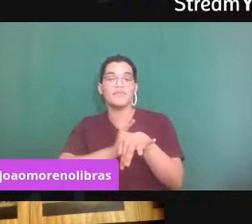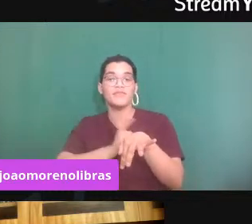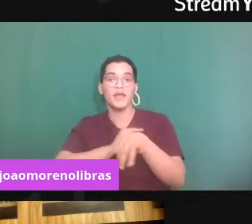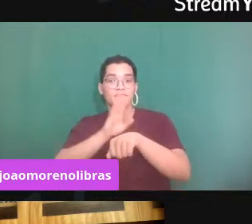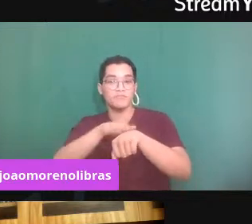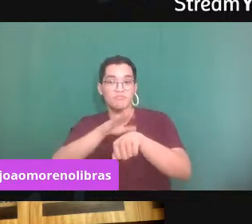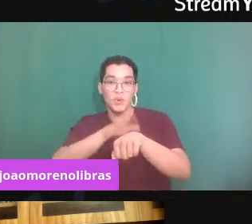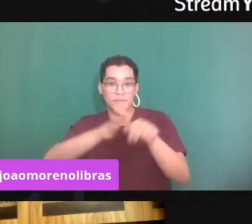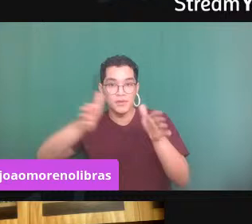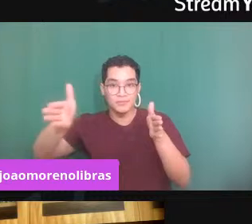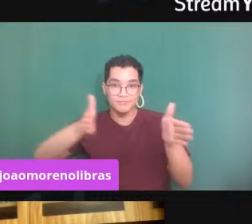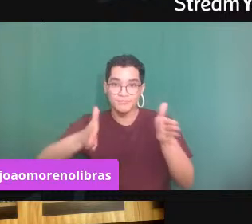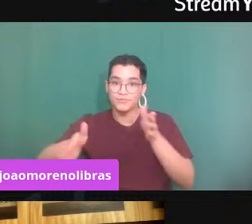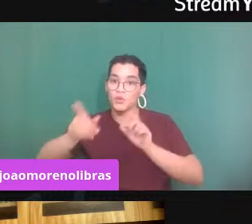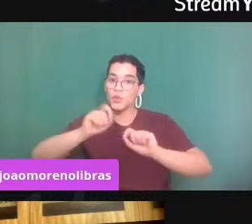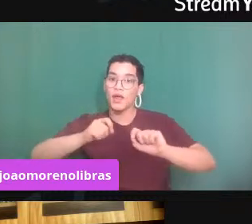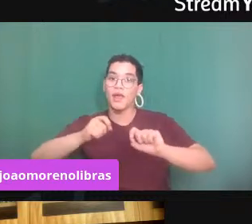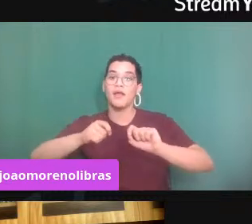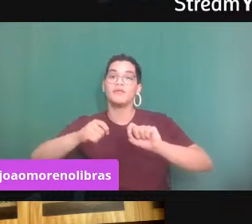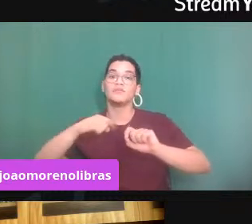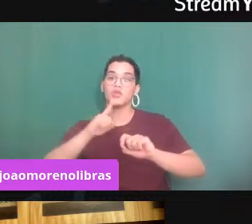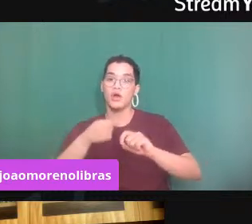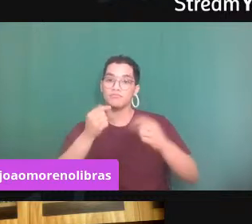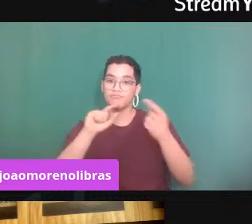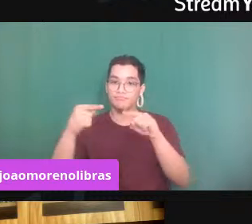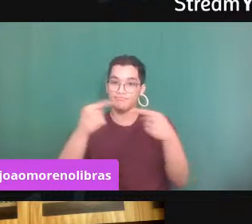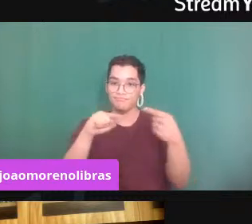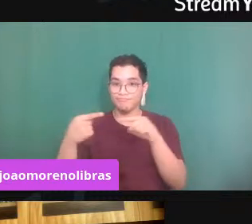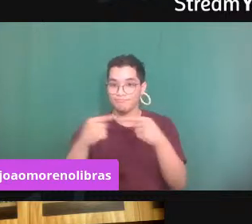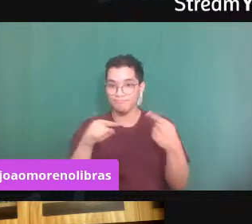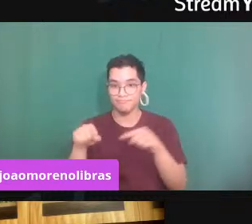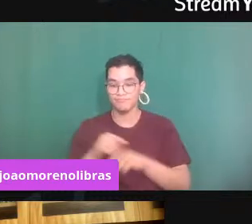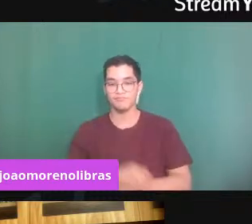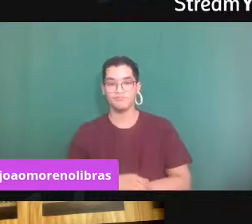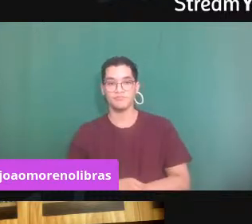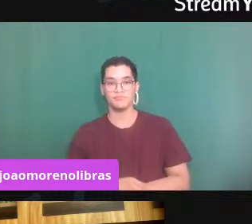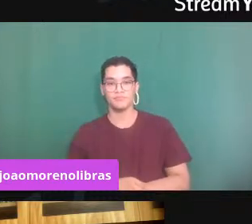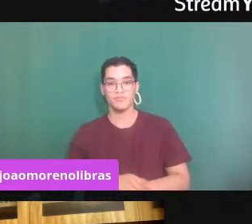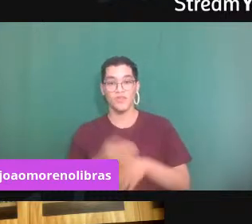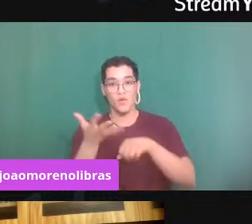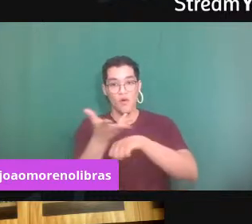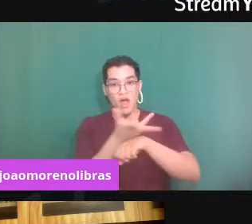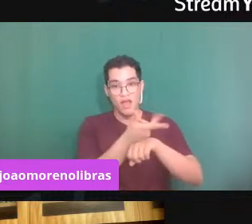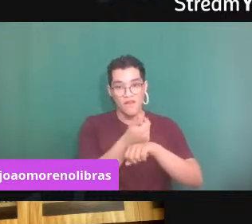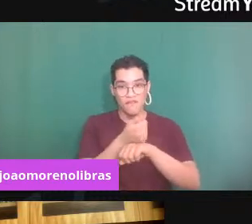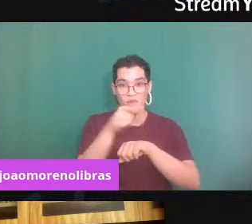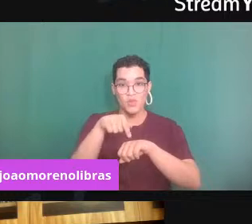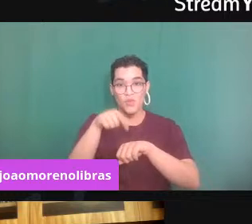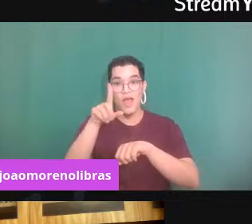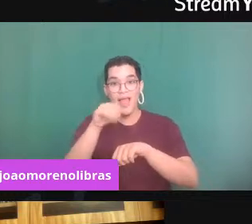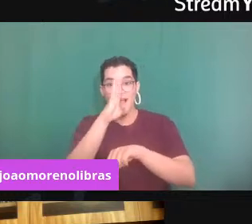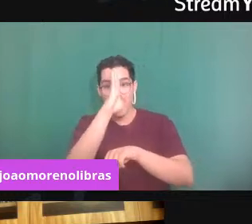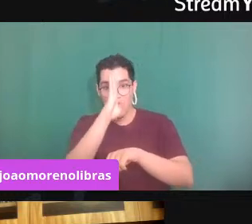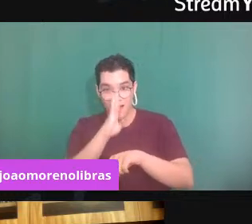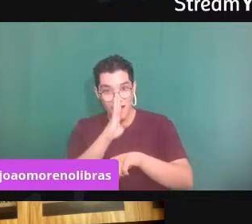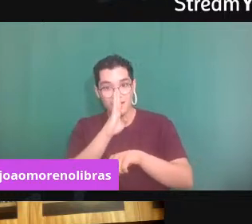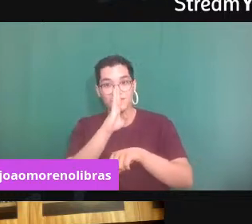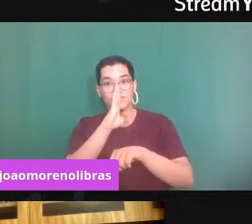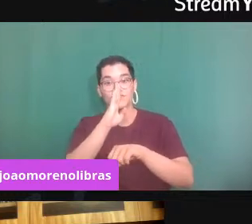debate. Lembrando que o primeiro CIPLIN é um evento gratuito e com certificação a ser emitida no final do